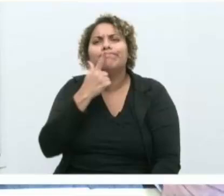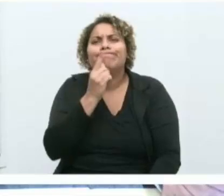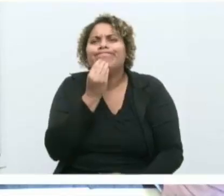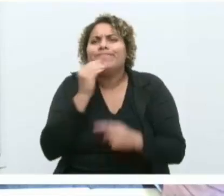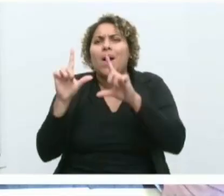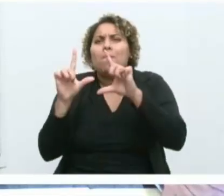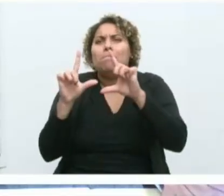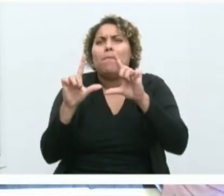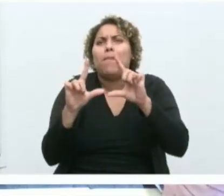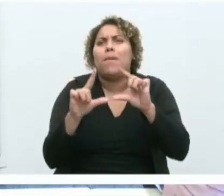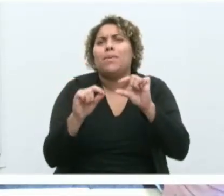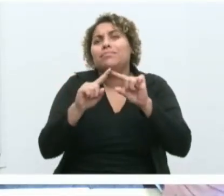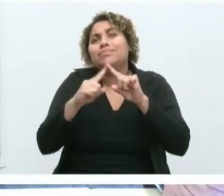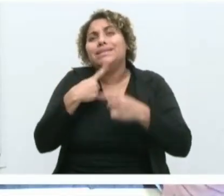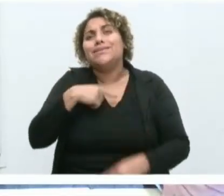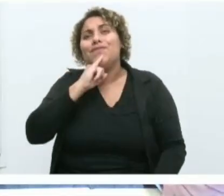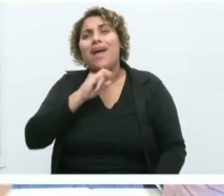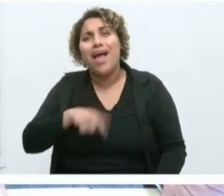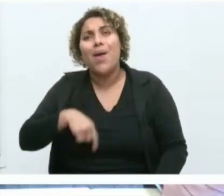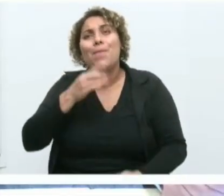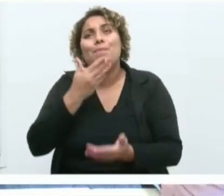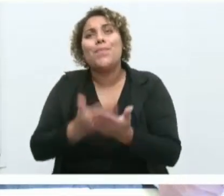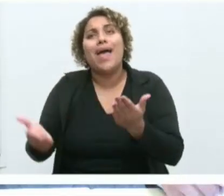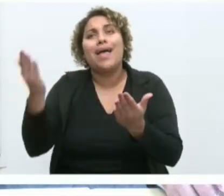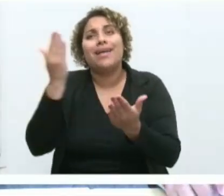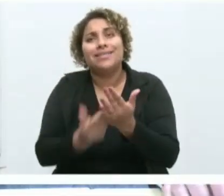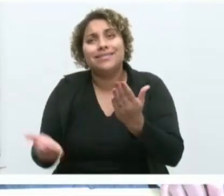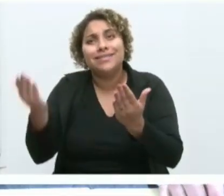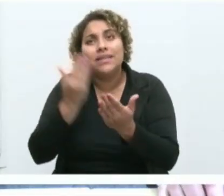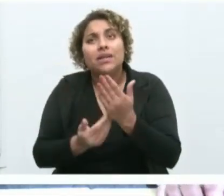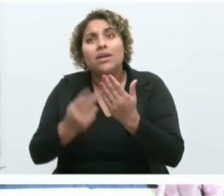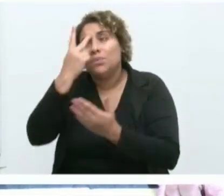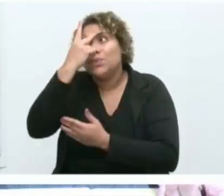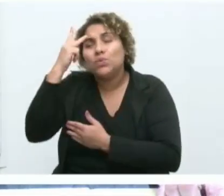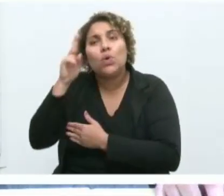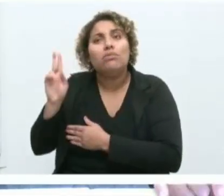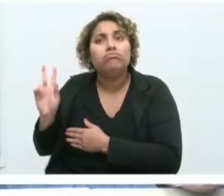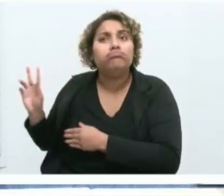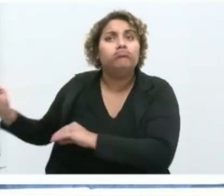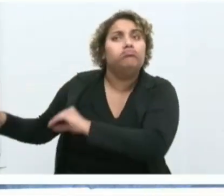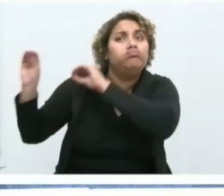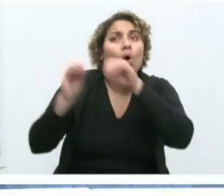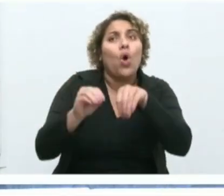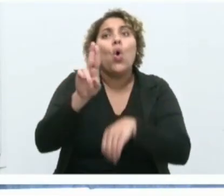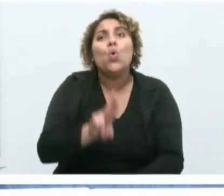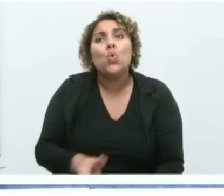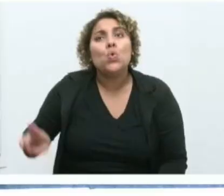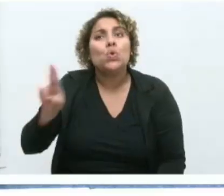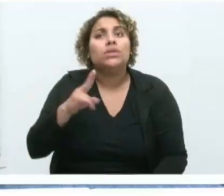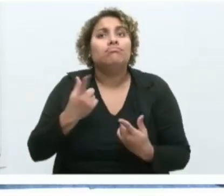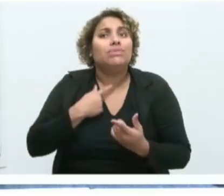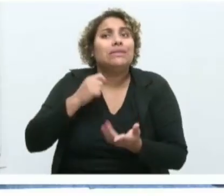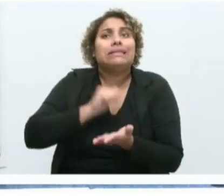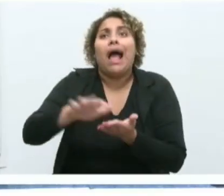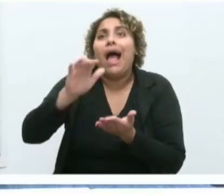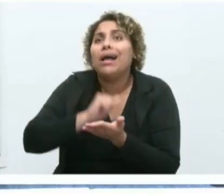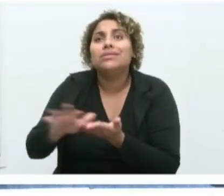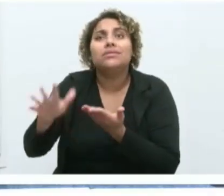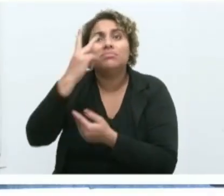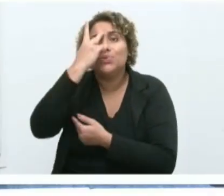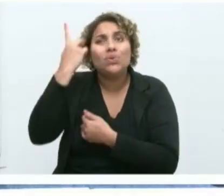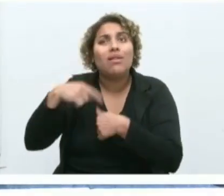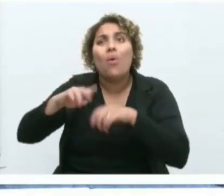essa perda. Porque eu falo que é uma perda, né? A pessoa vem, utiliza o nosso serviço público, a gente tem gasto com as pessoas que vêm de